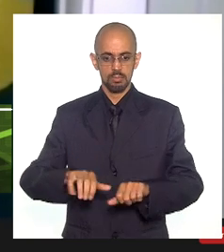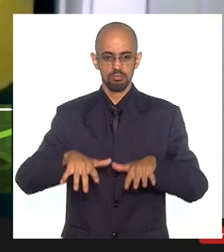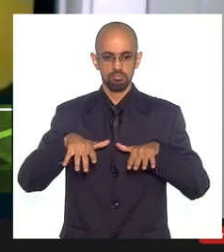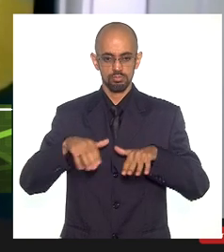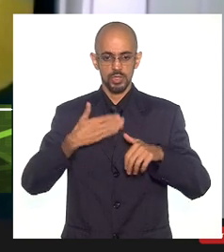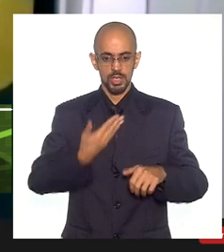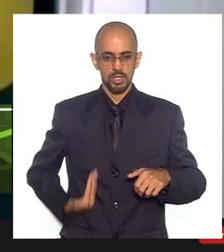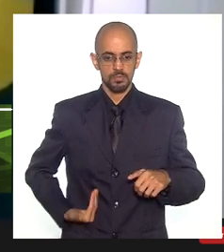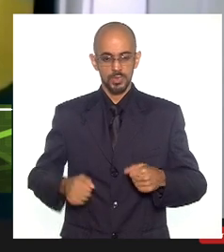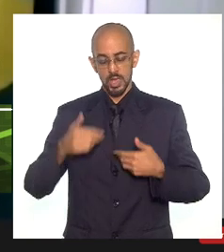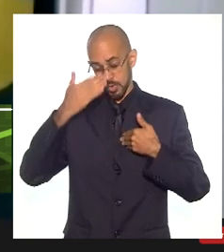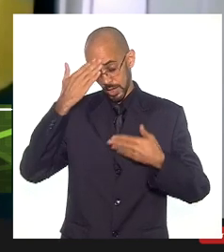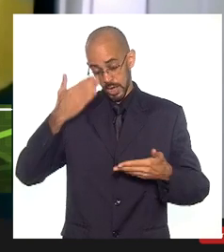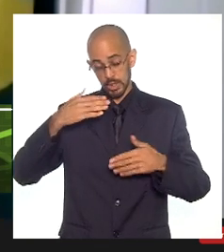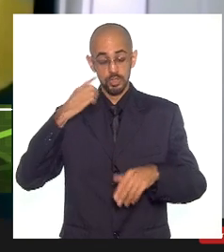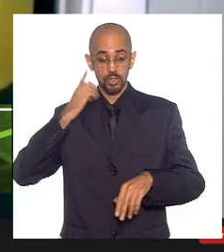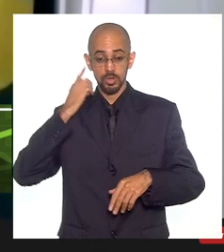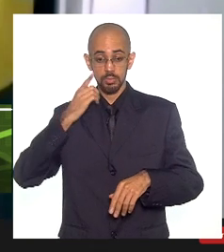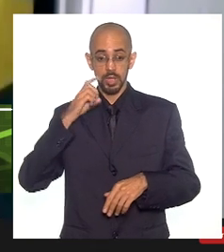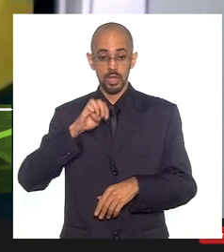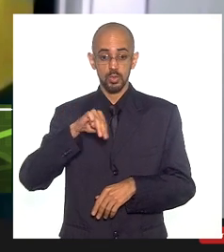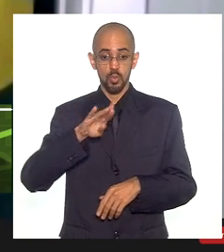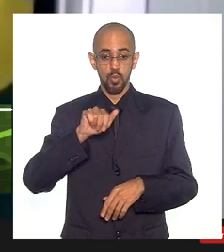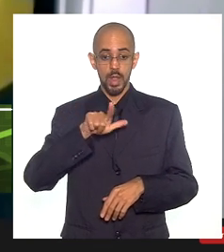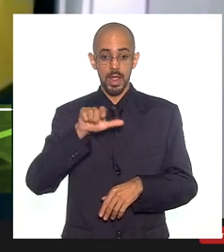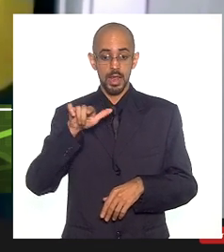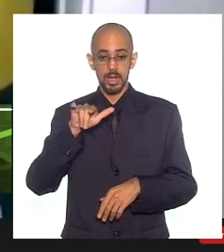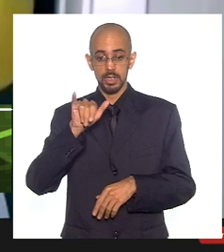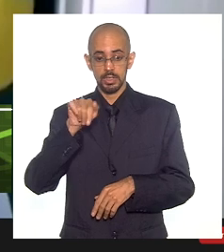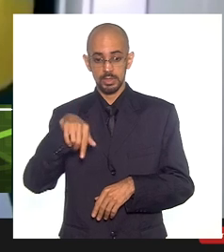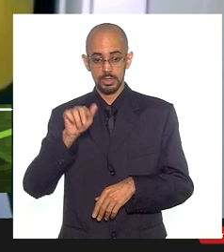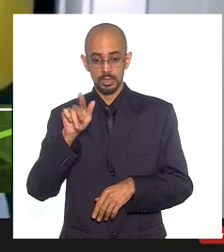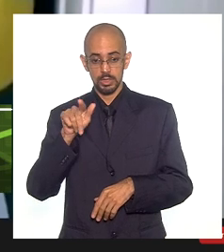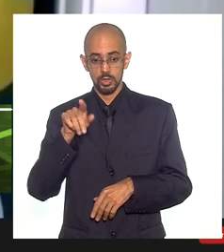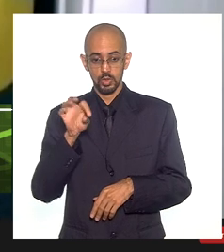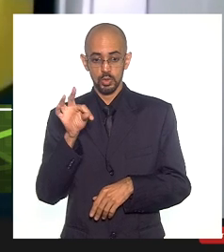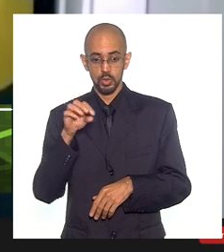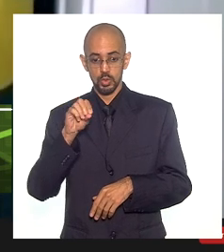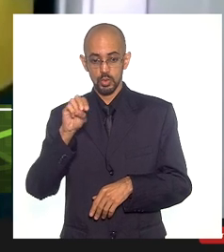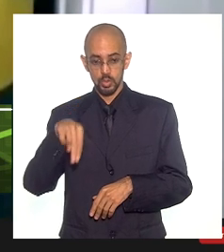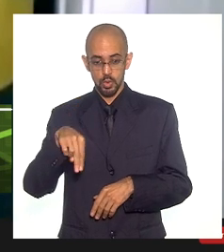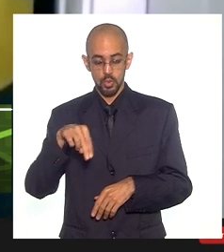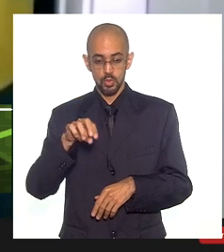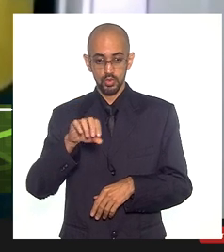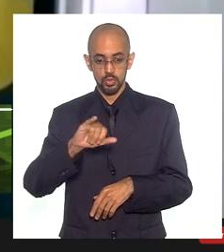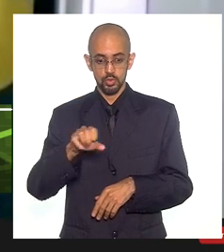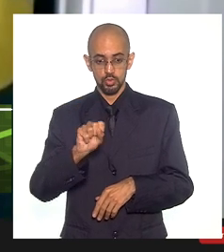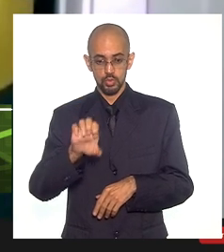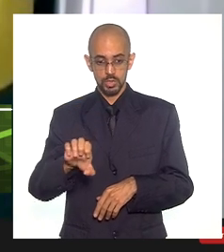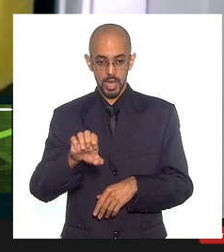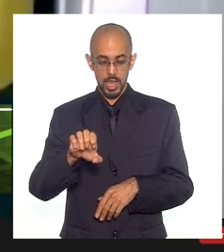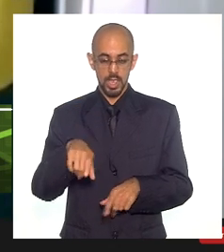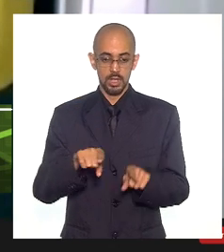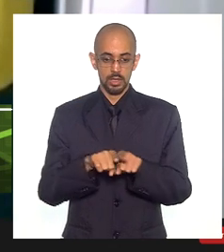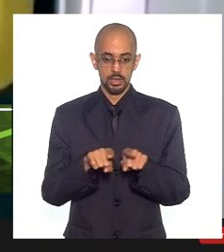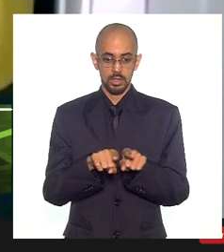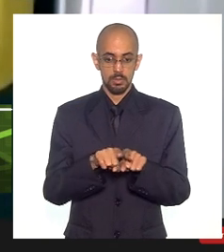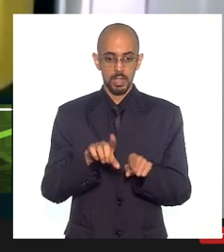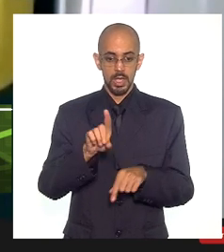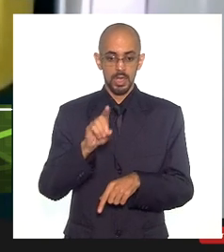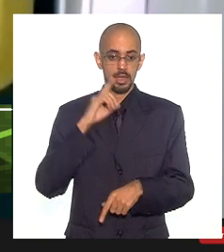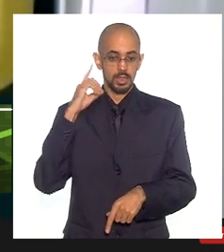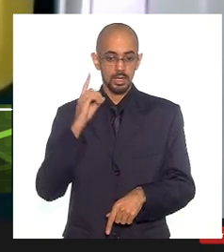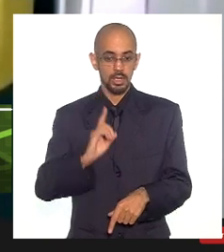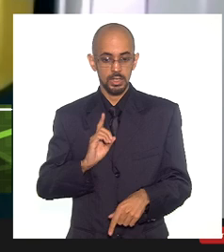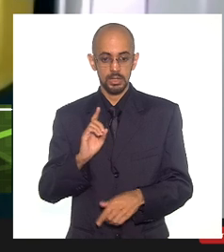presença do deputado Wellington José, membro da Comissão de Educação, da deputada Dani Monteiro, membro da Comissão de Educação, a representação